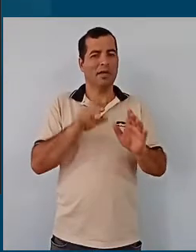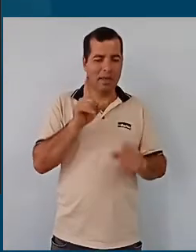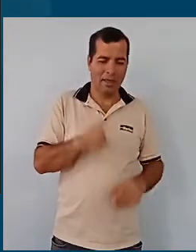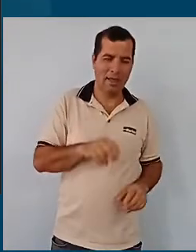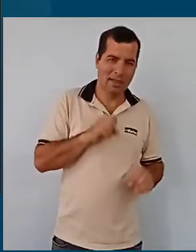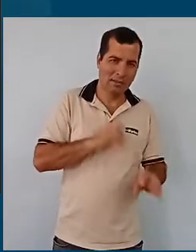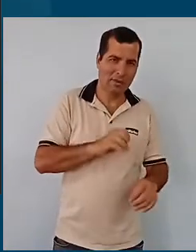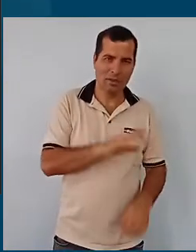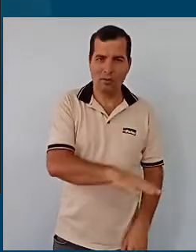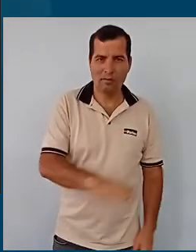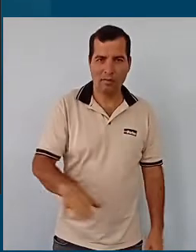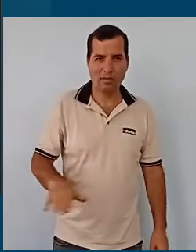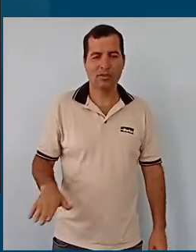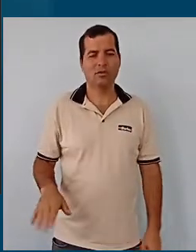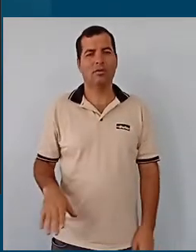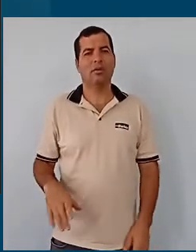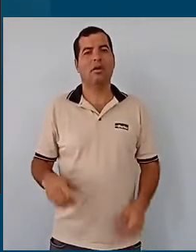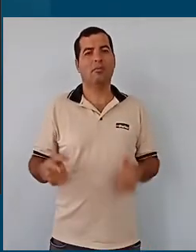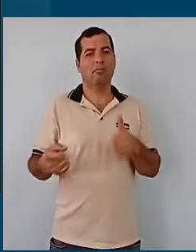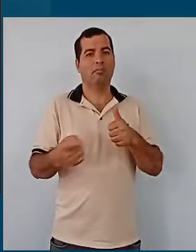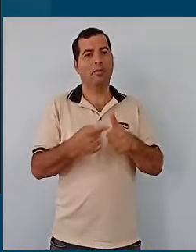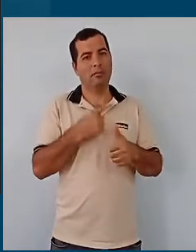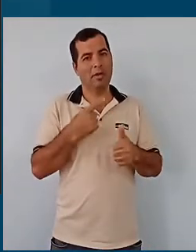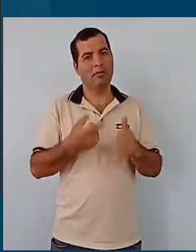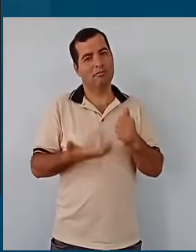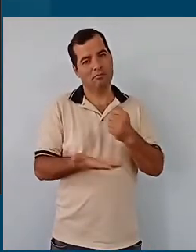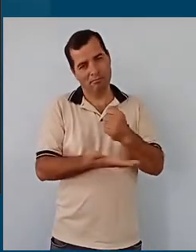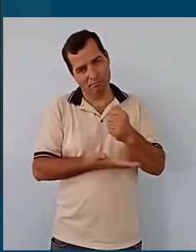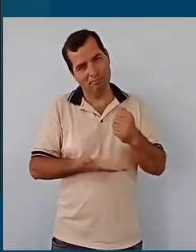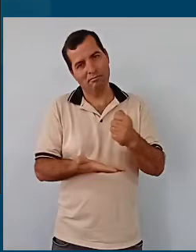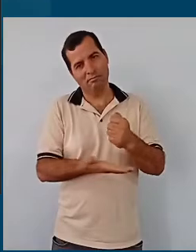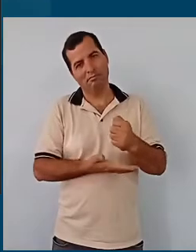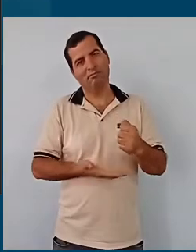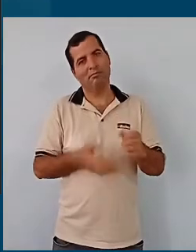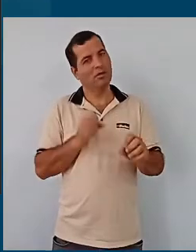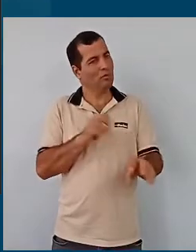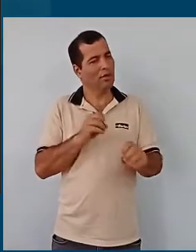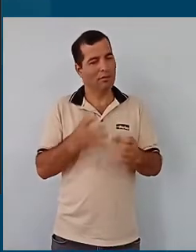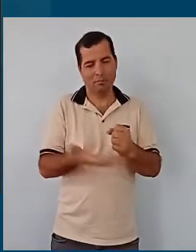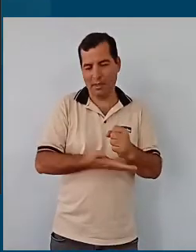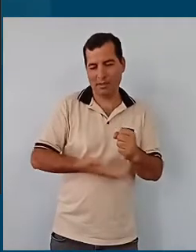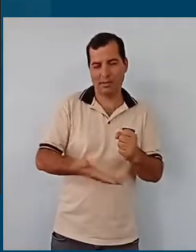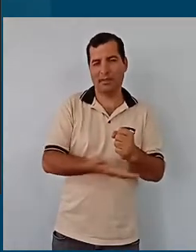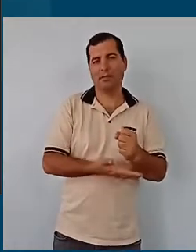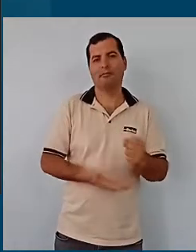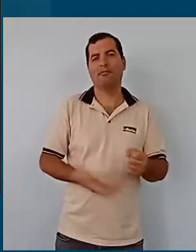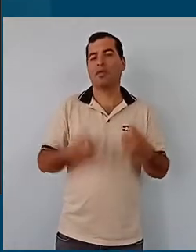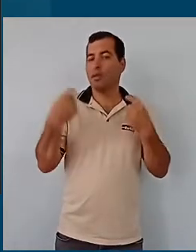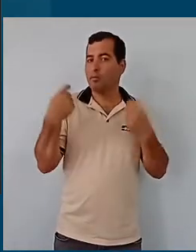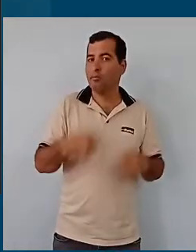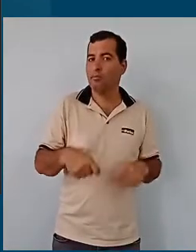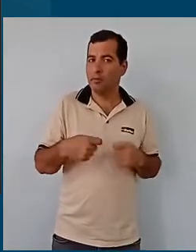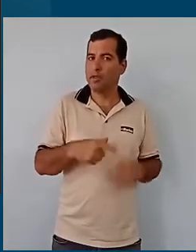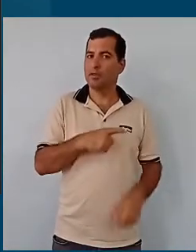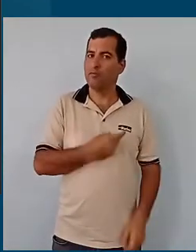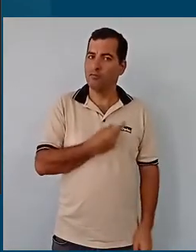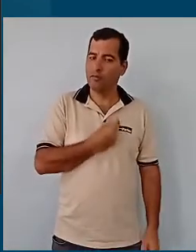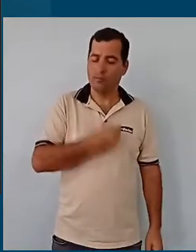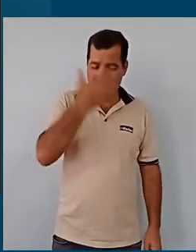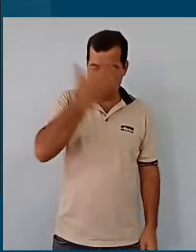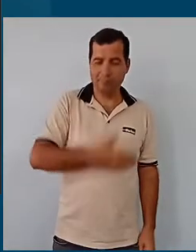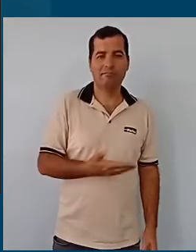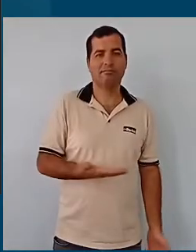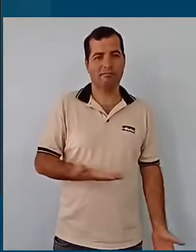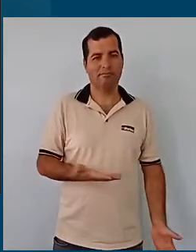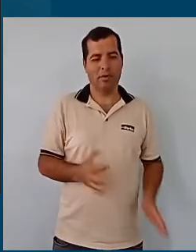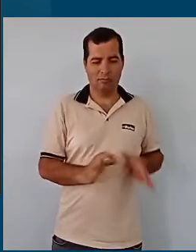é a primeira etapa, né, da educação básica e precisa estar integrada,